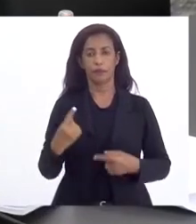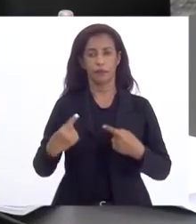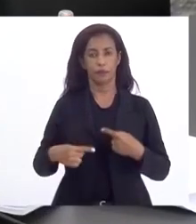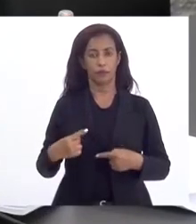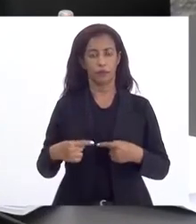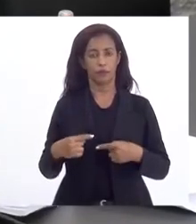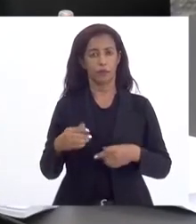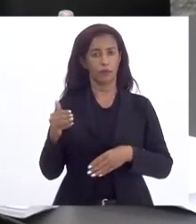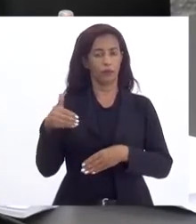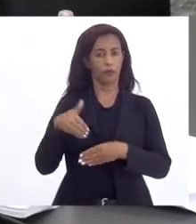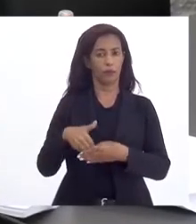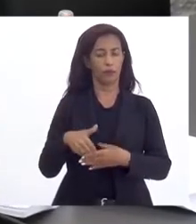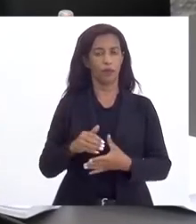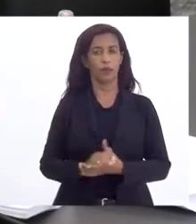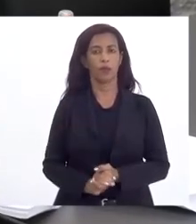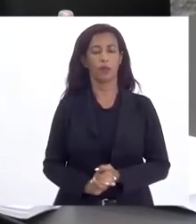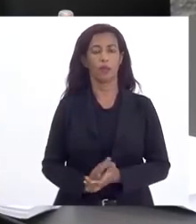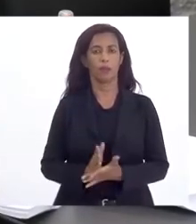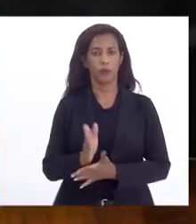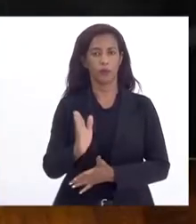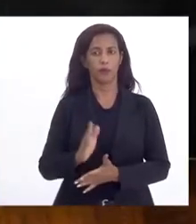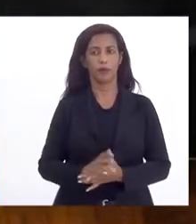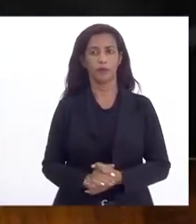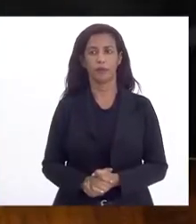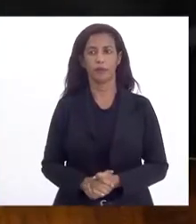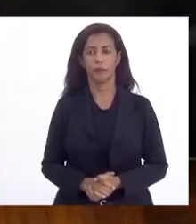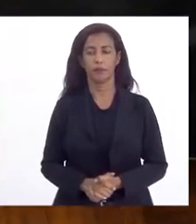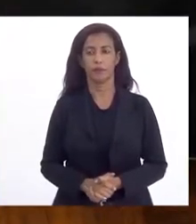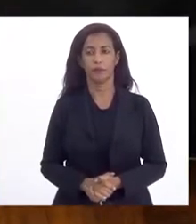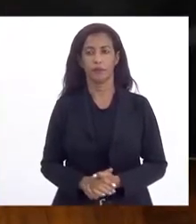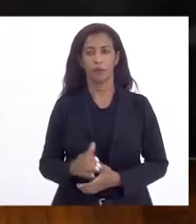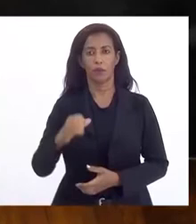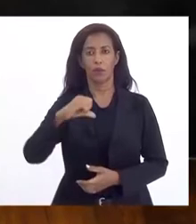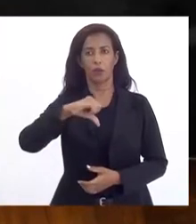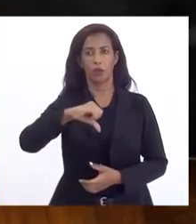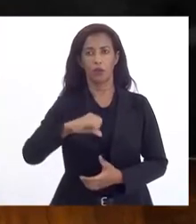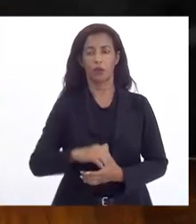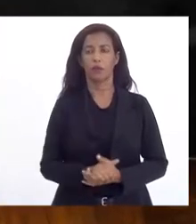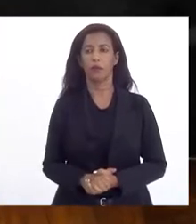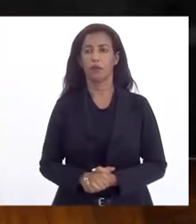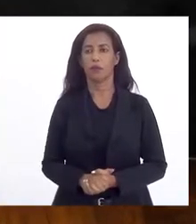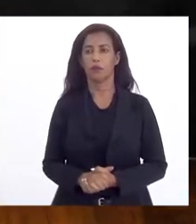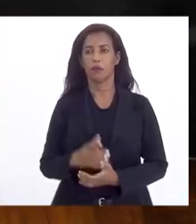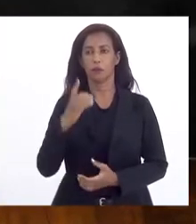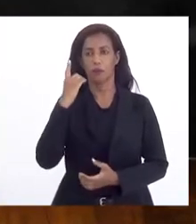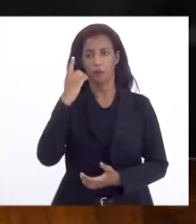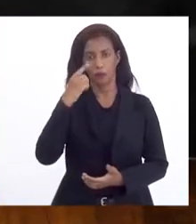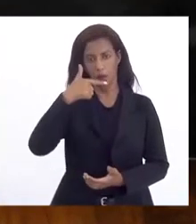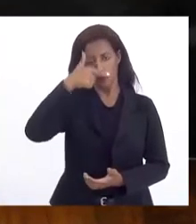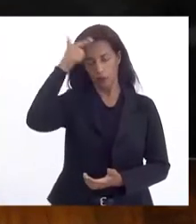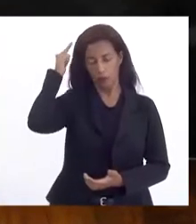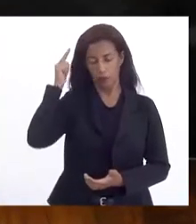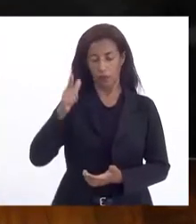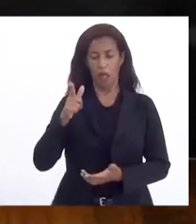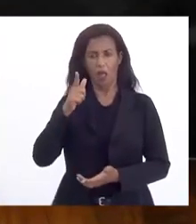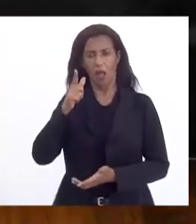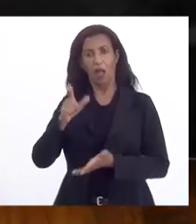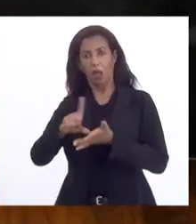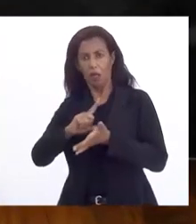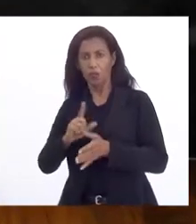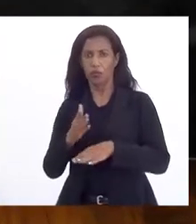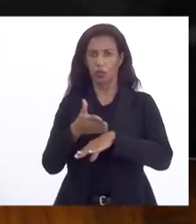em votação, aprovado. 9. Senhor presidente. Deputado Luiz Paulo. Antes de entrar no